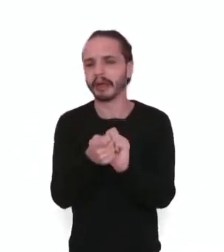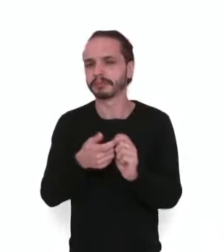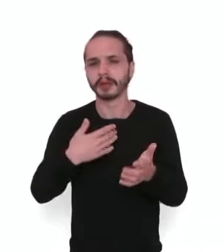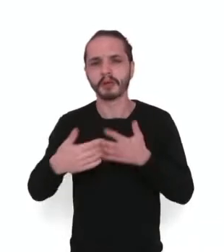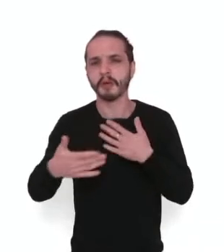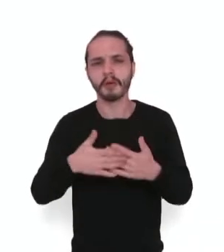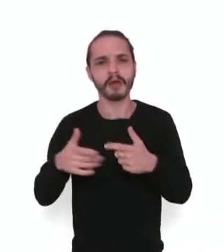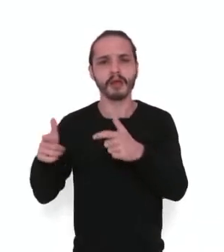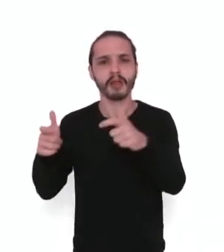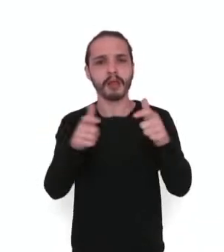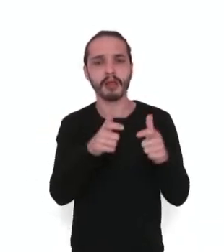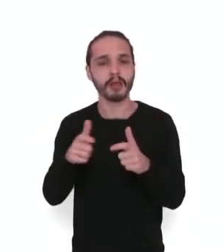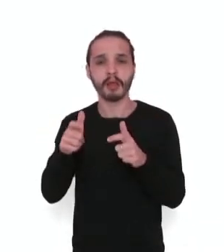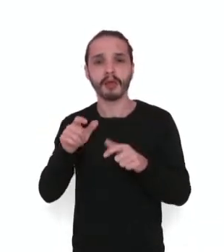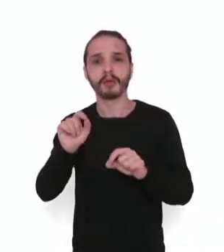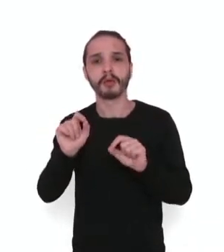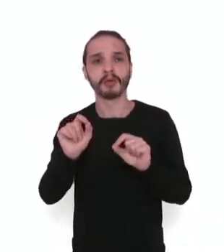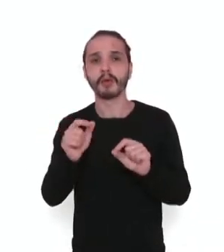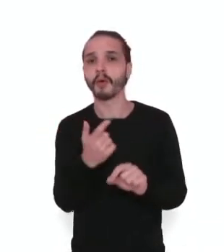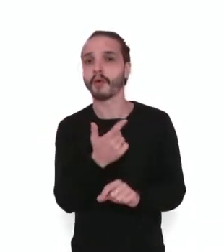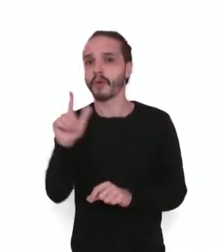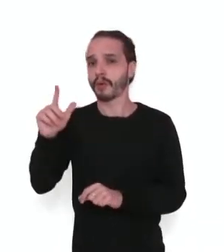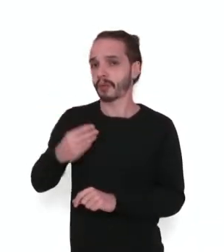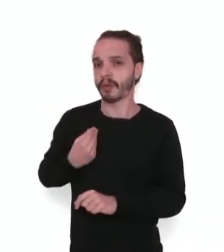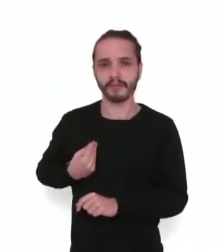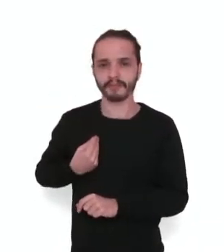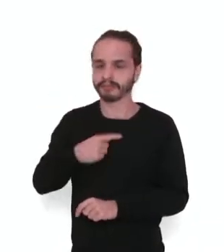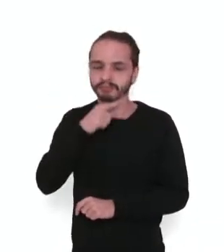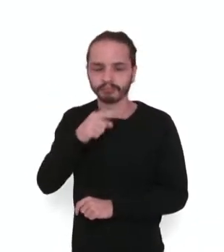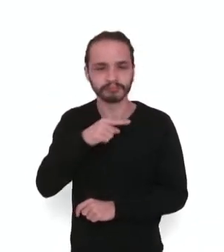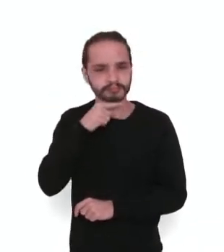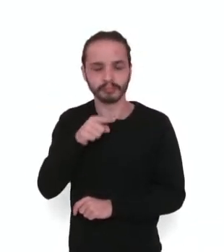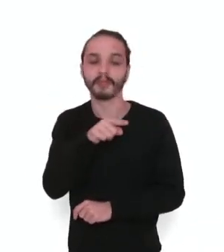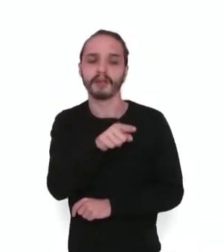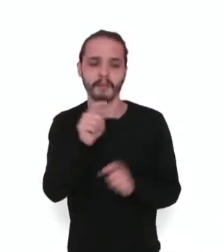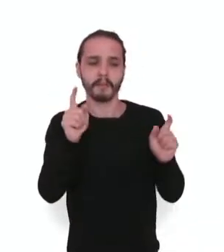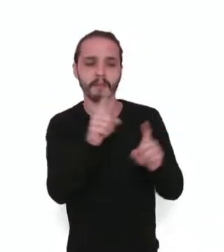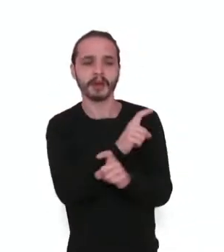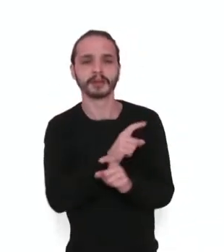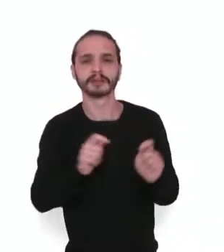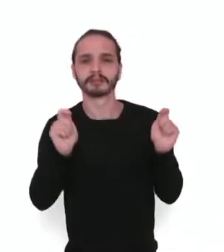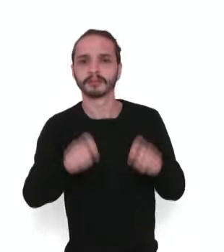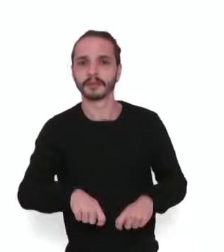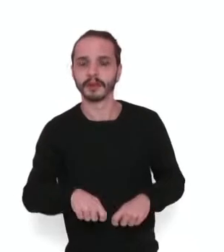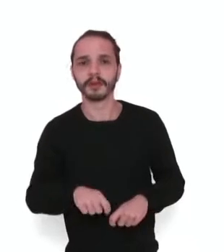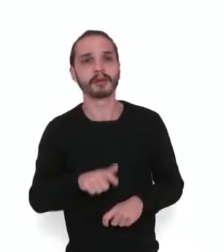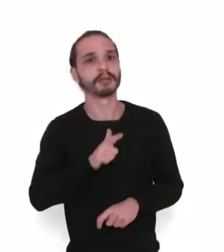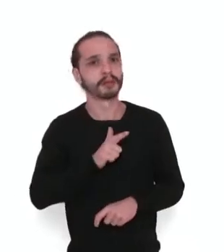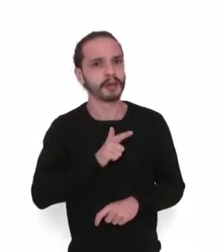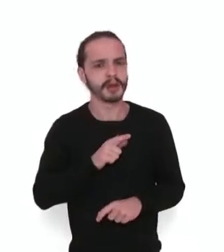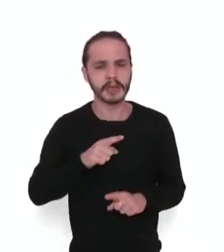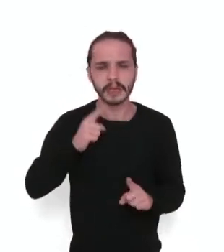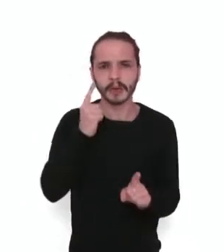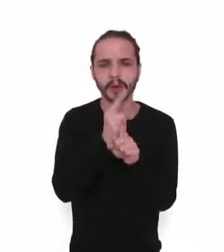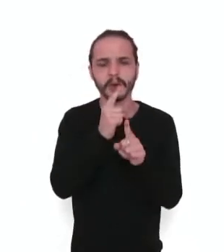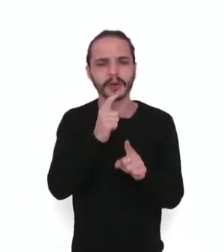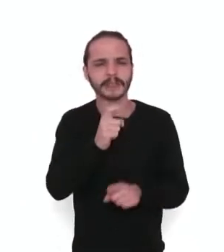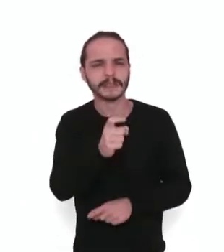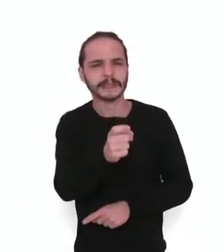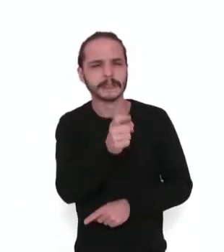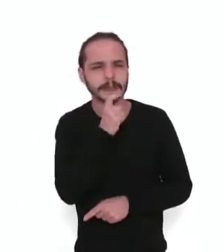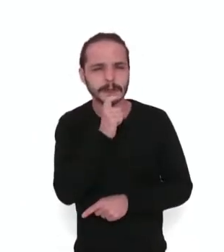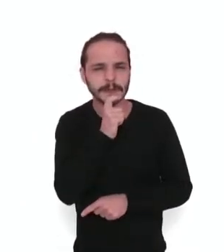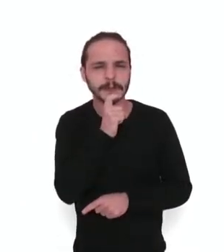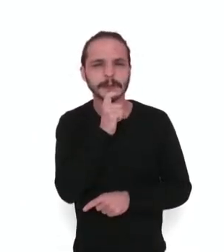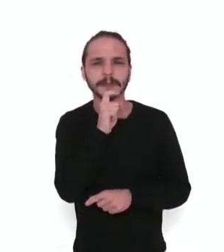ambientes que não sustentam outras formas de vida. São encontradas nas mais baixas temperaturas da